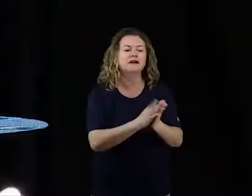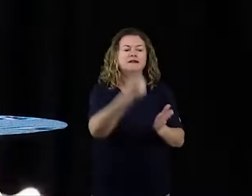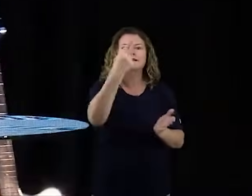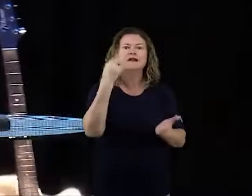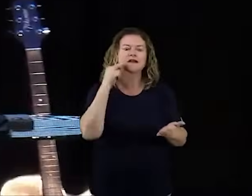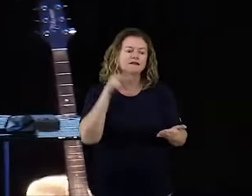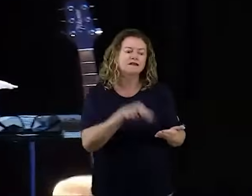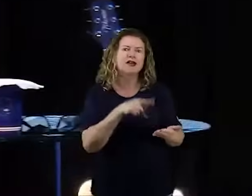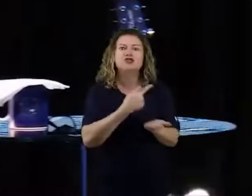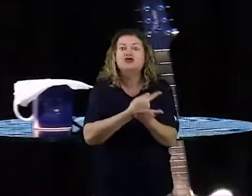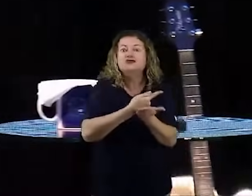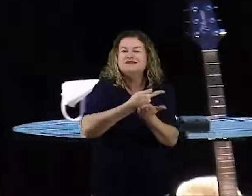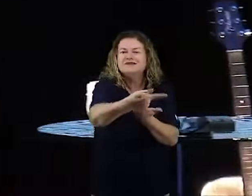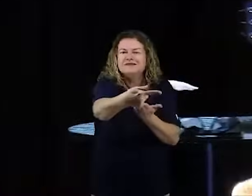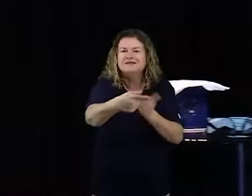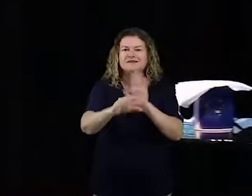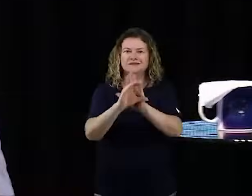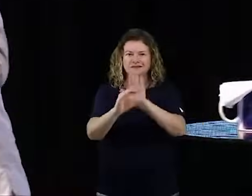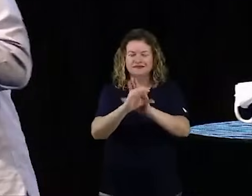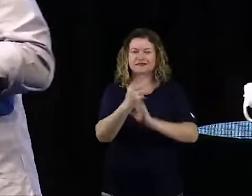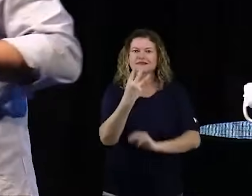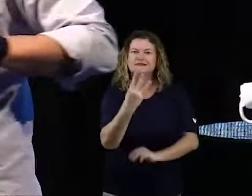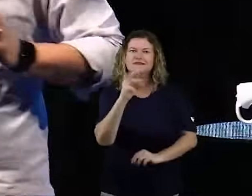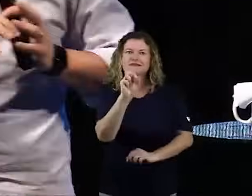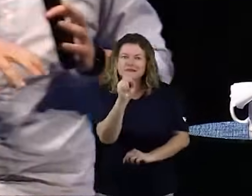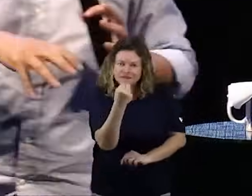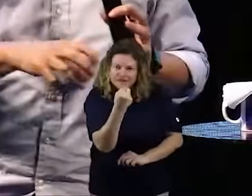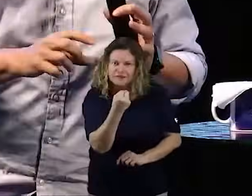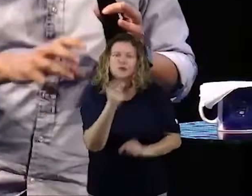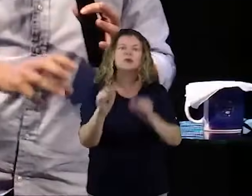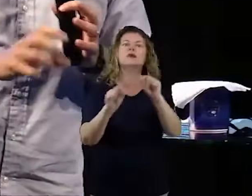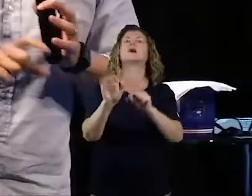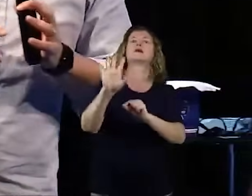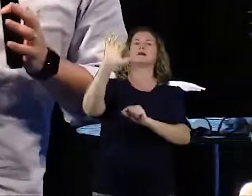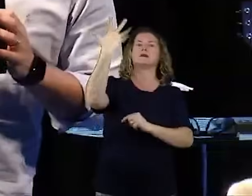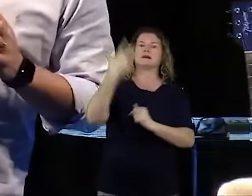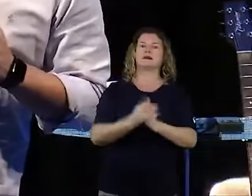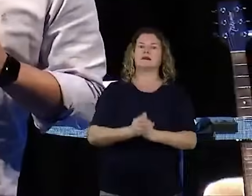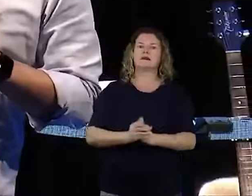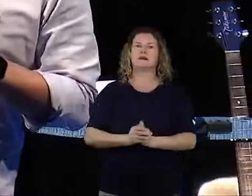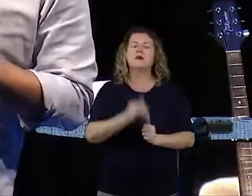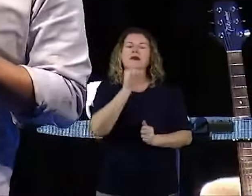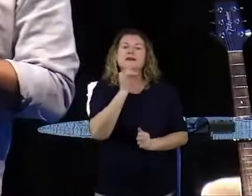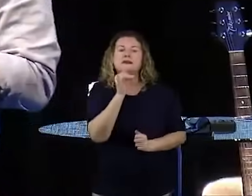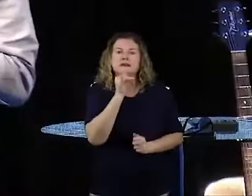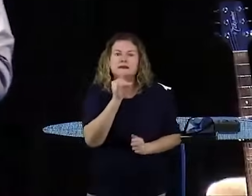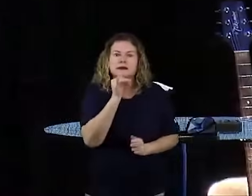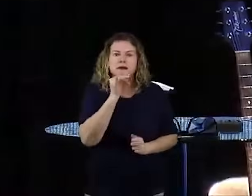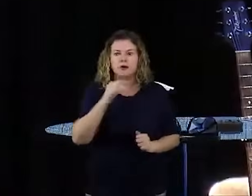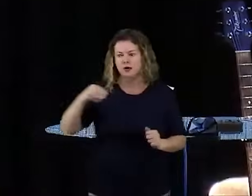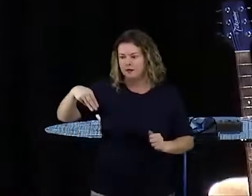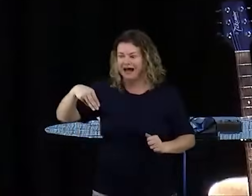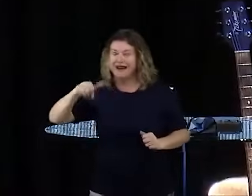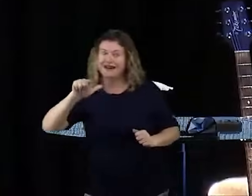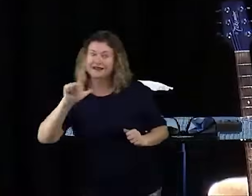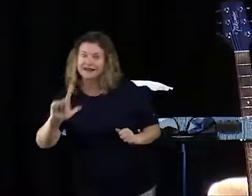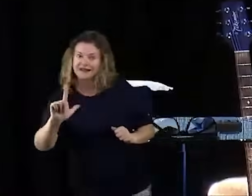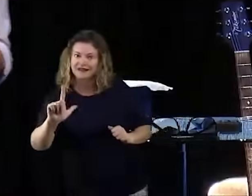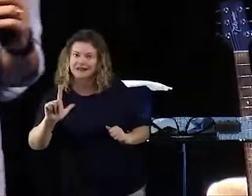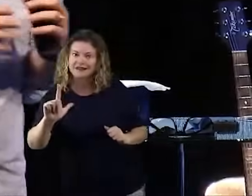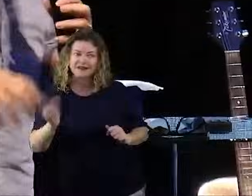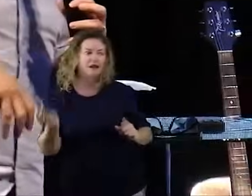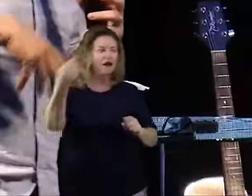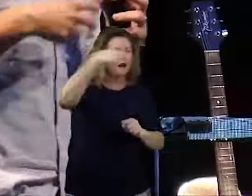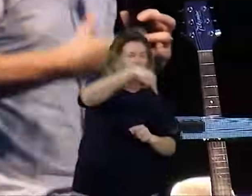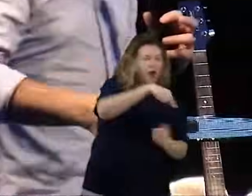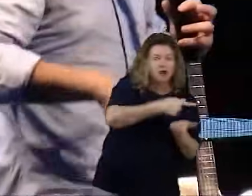Gênesis Capítulo 38 acontece isso aqui ele tá pegando um um exemplo em Malaquias para dizer como que